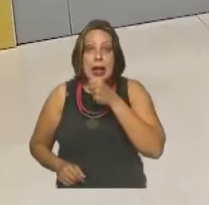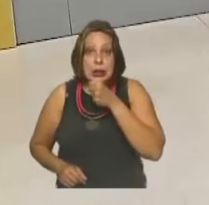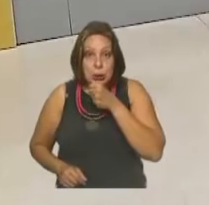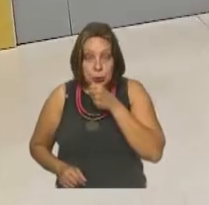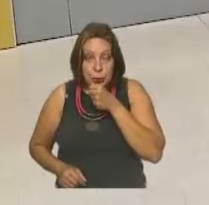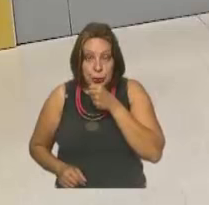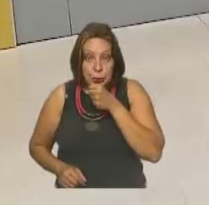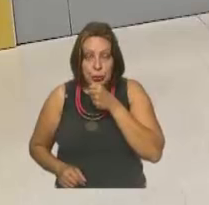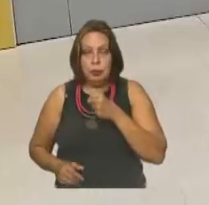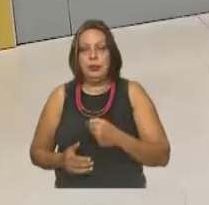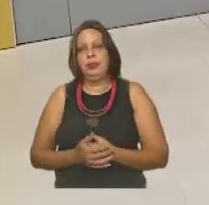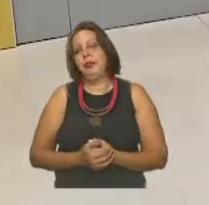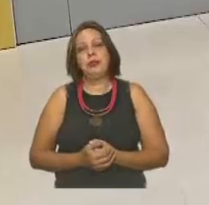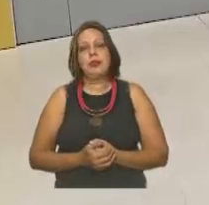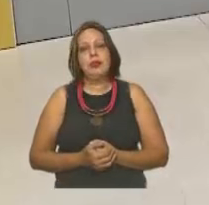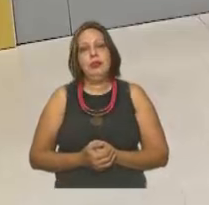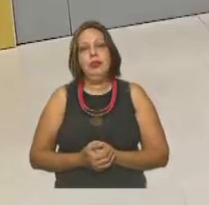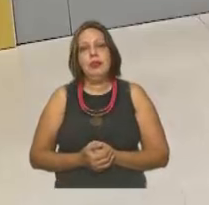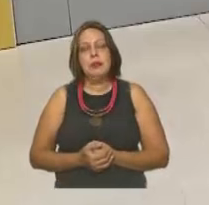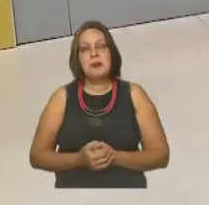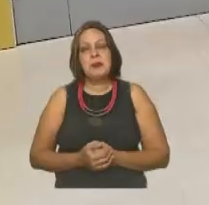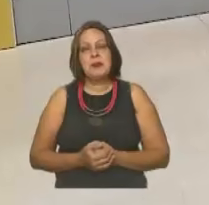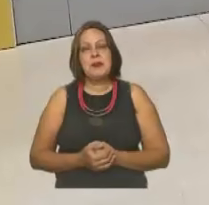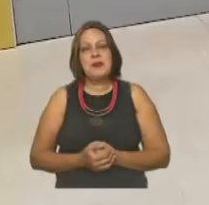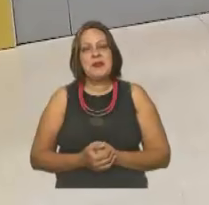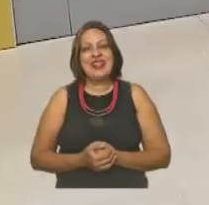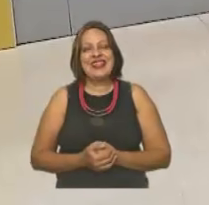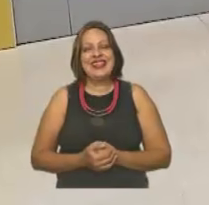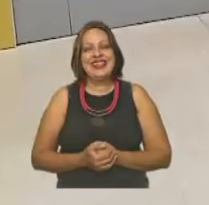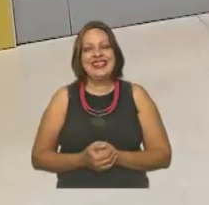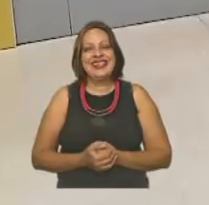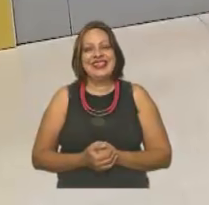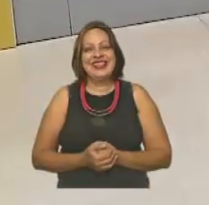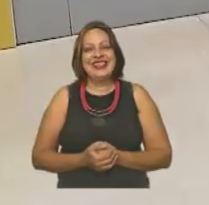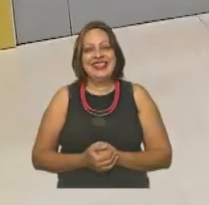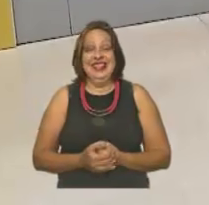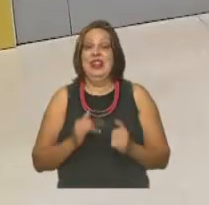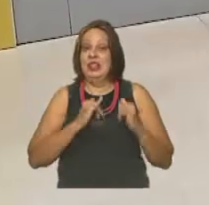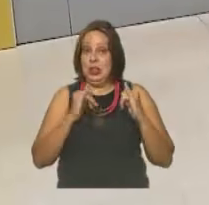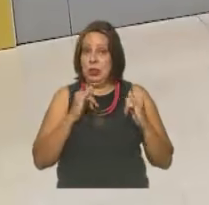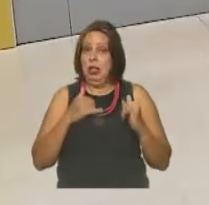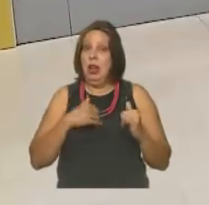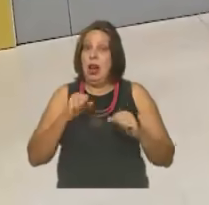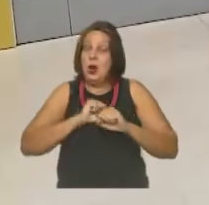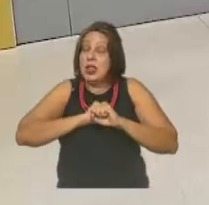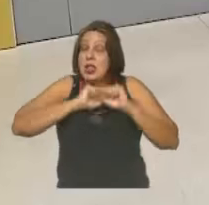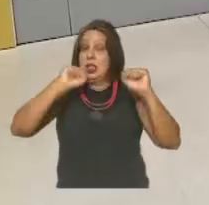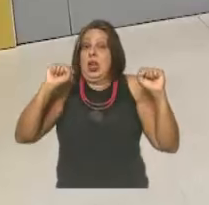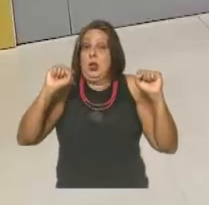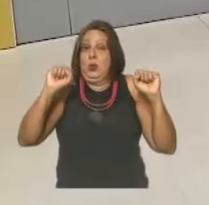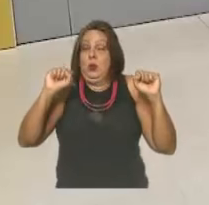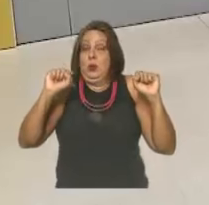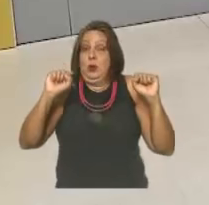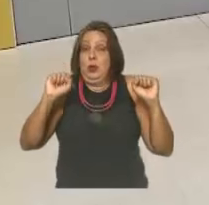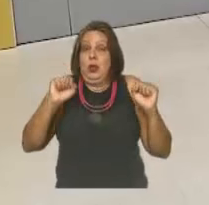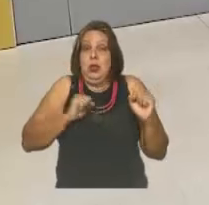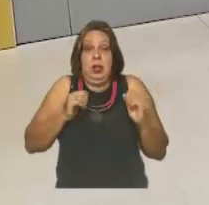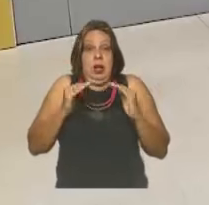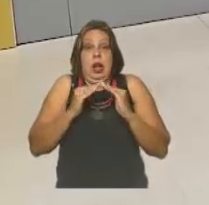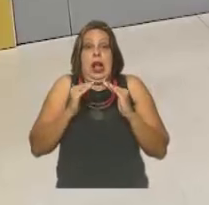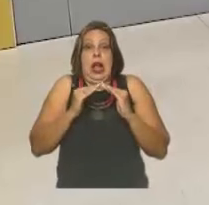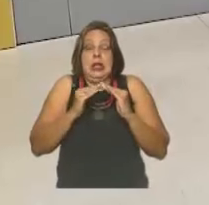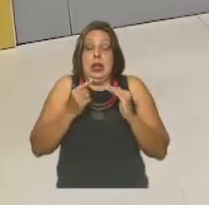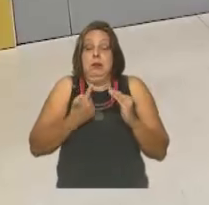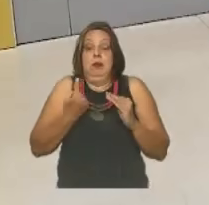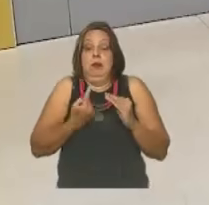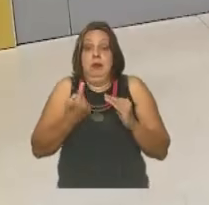botou aqui, ó, faz tempo que eu não acordo cedinho pra marcar, já que eu não posso sair de casa mesmo. Vou aproveitar pra passar esse nervoso com vocês.